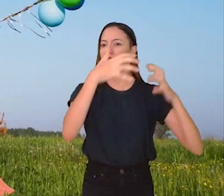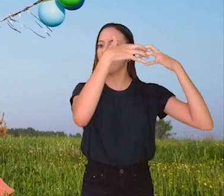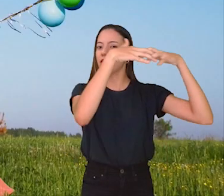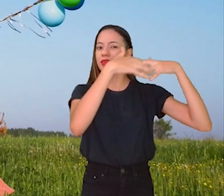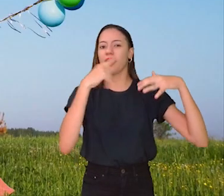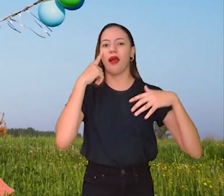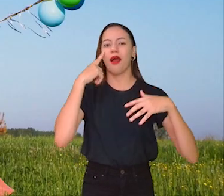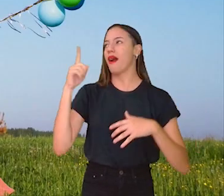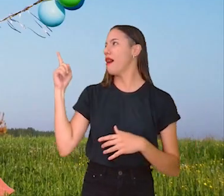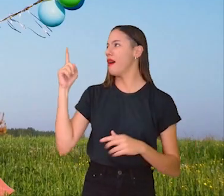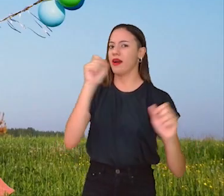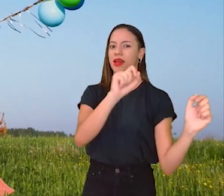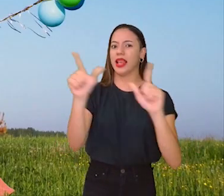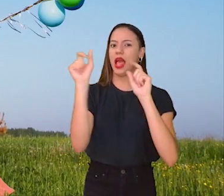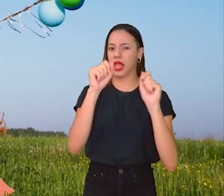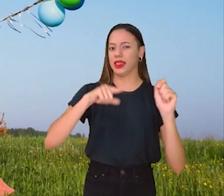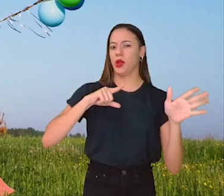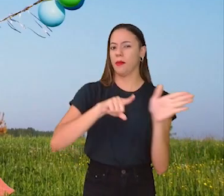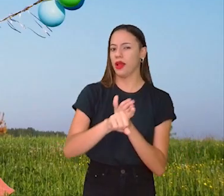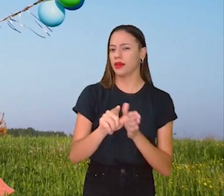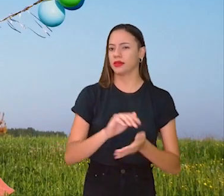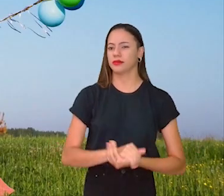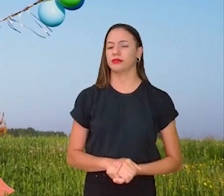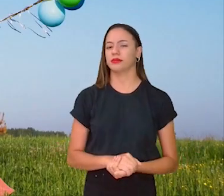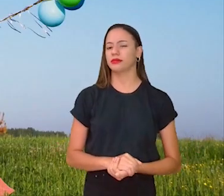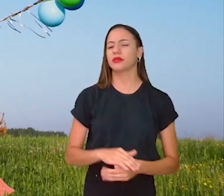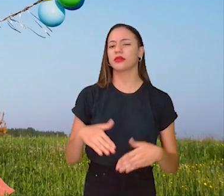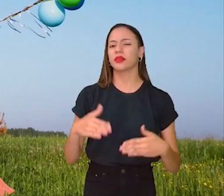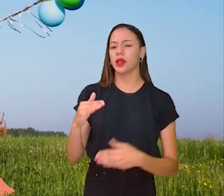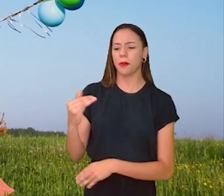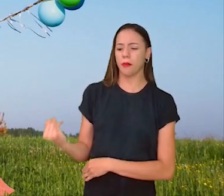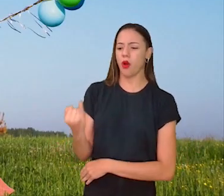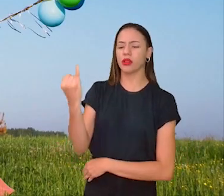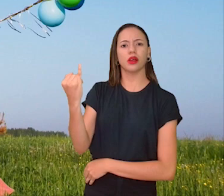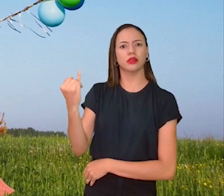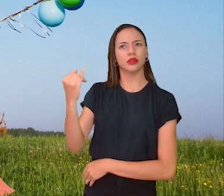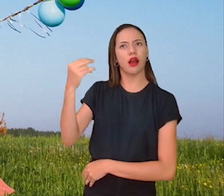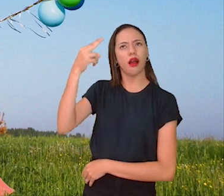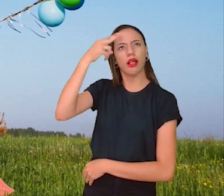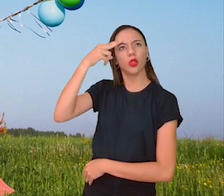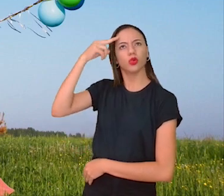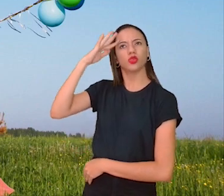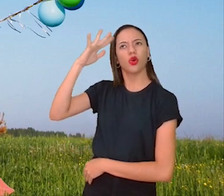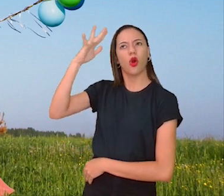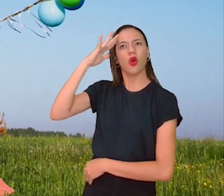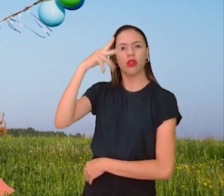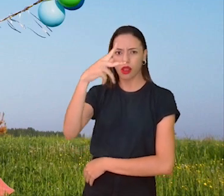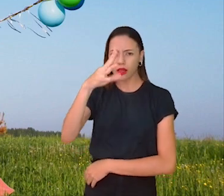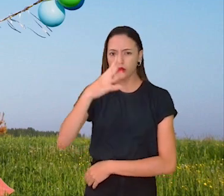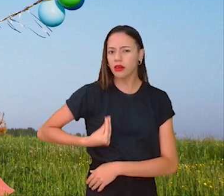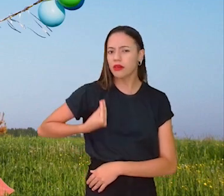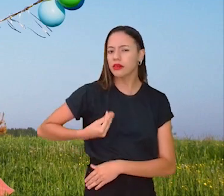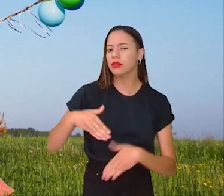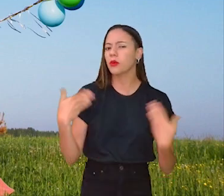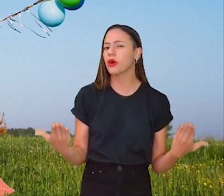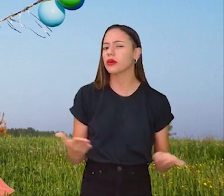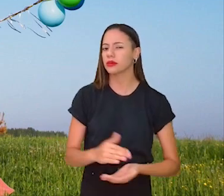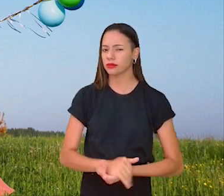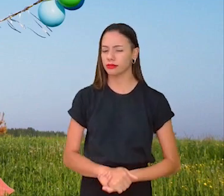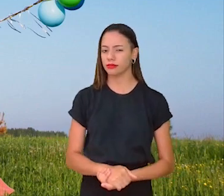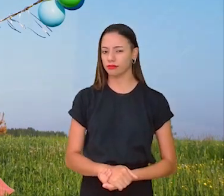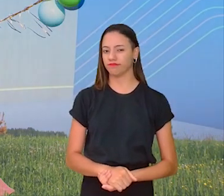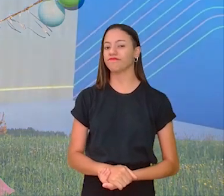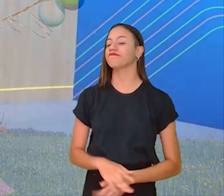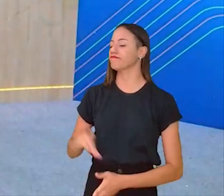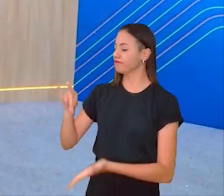super bonito, já com essa pergunta. Qual a importância dos sonhos em sua vida? Então, é exatamente isso,